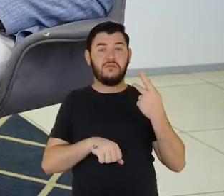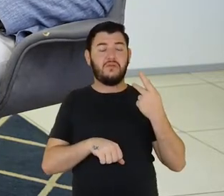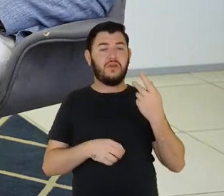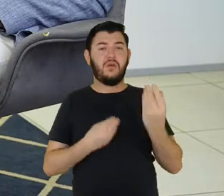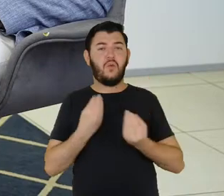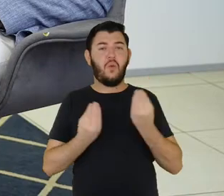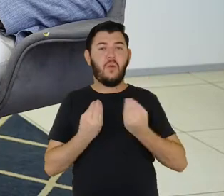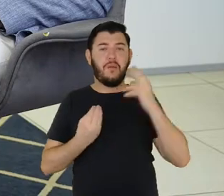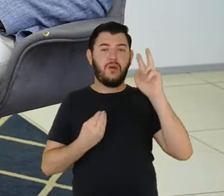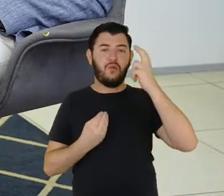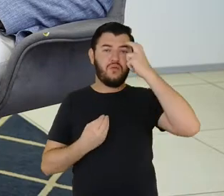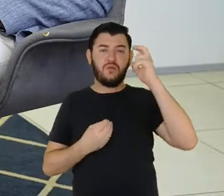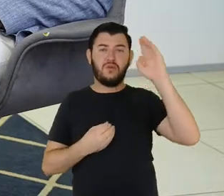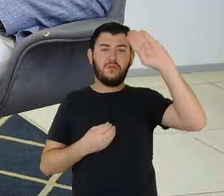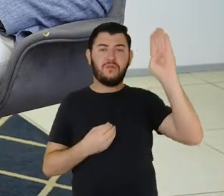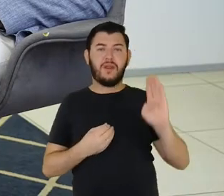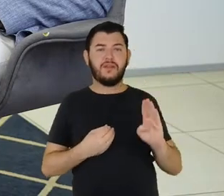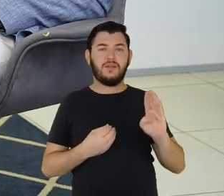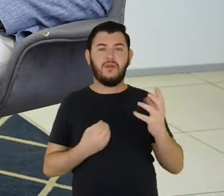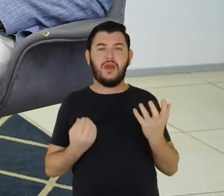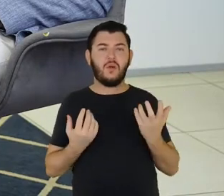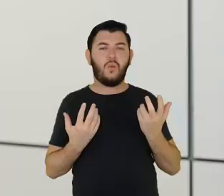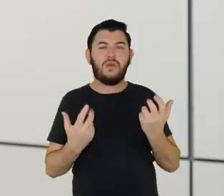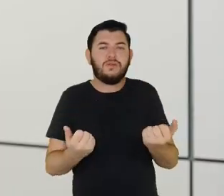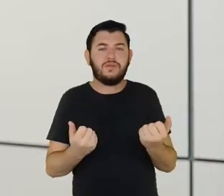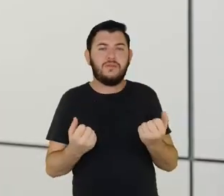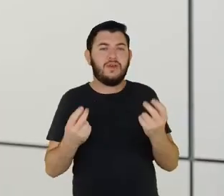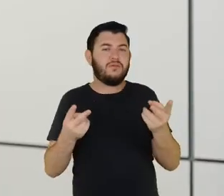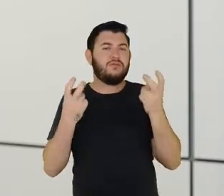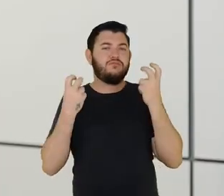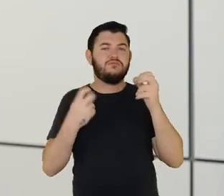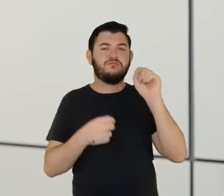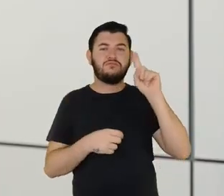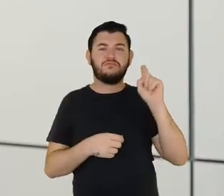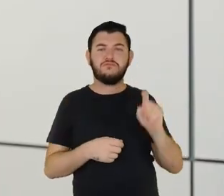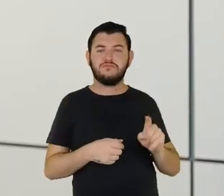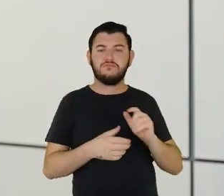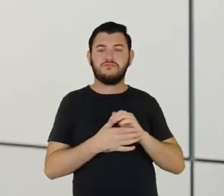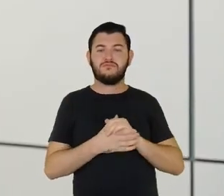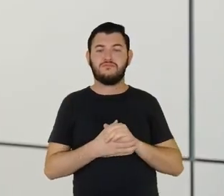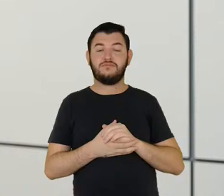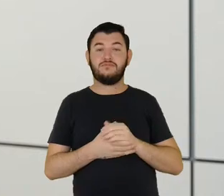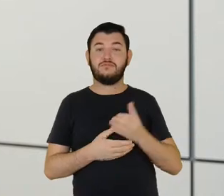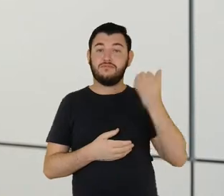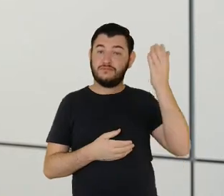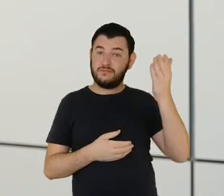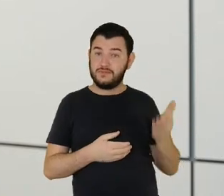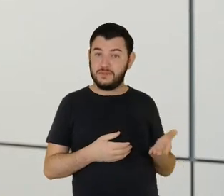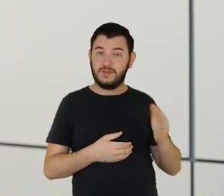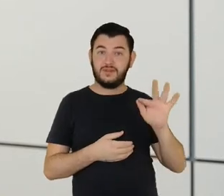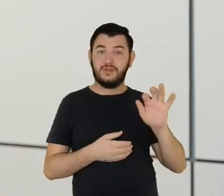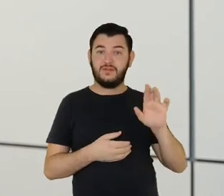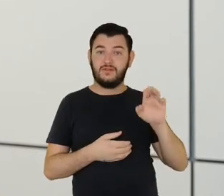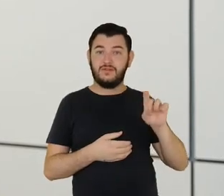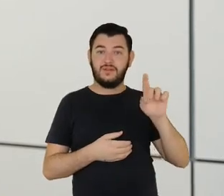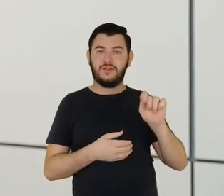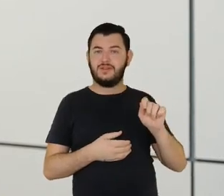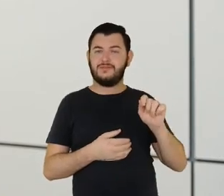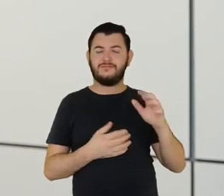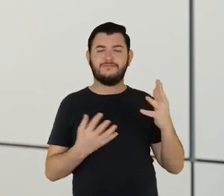Ananda primeiro que é uma pessoa fabulosa, uma amiga, é